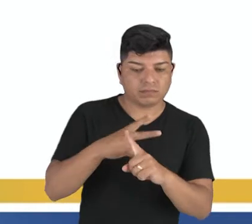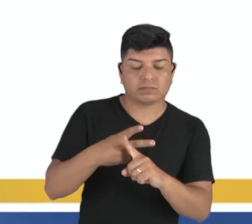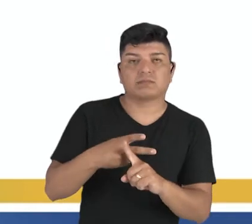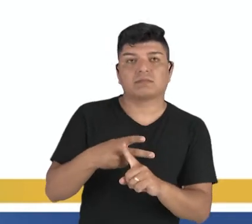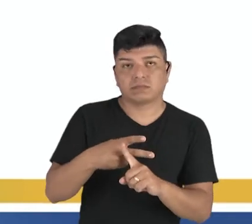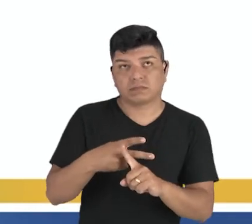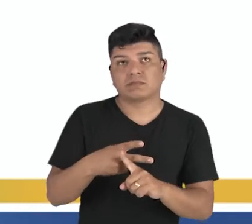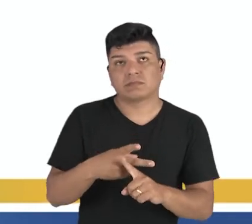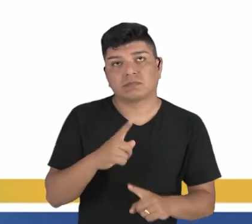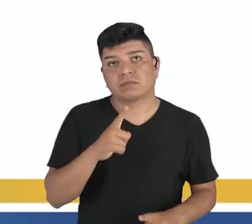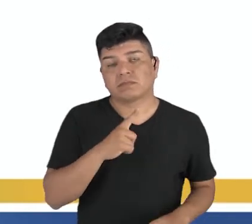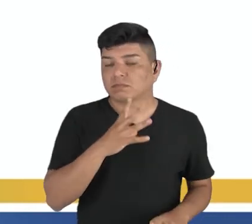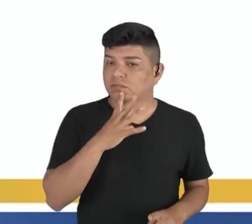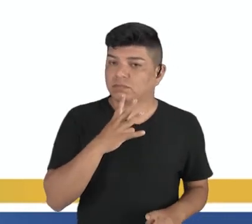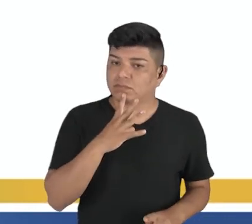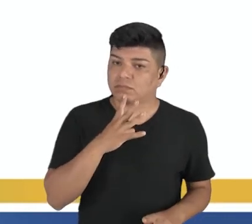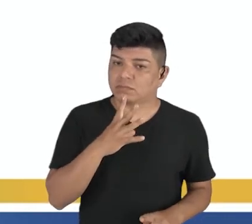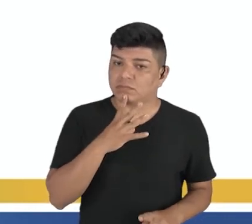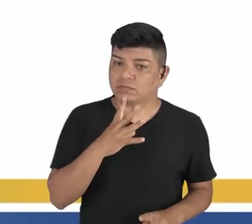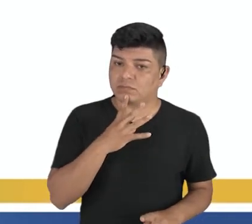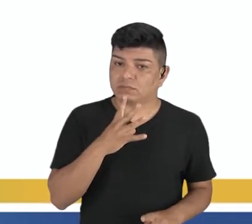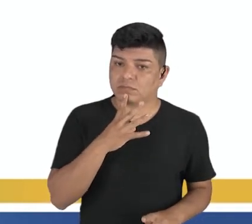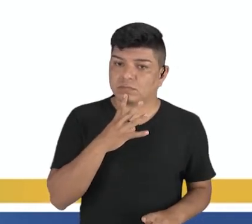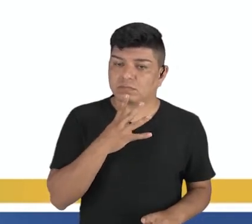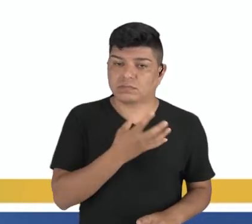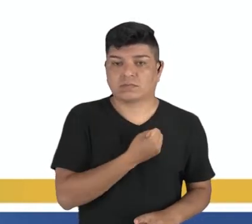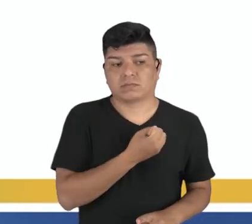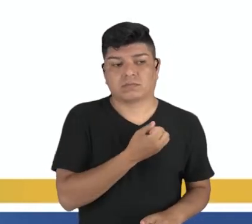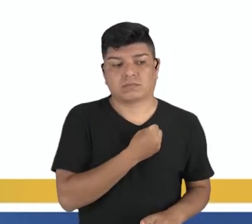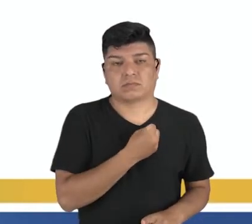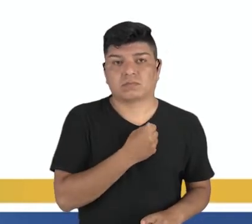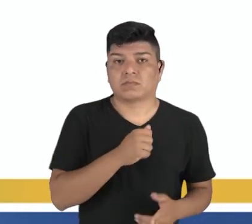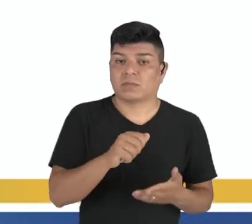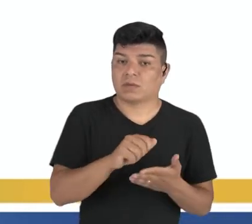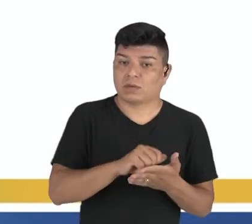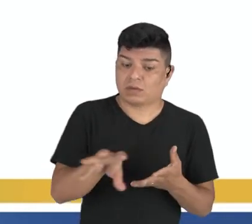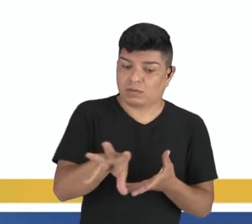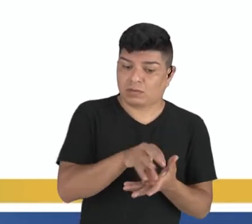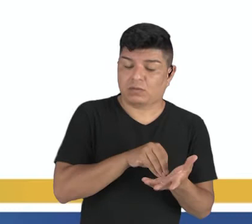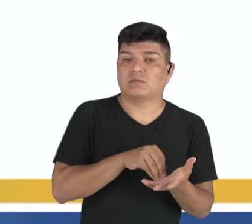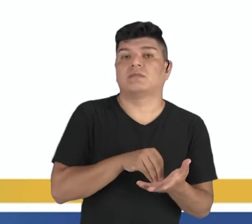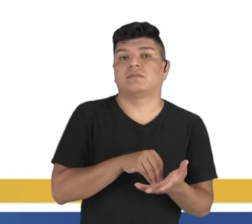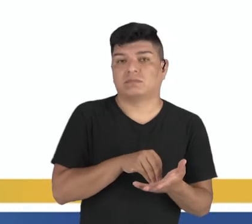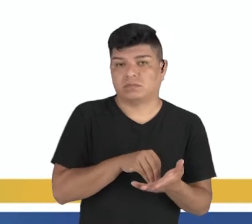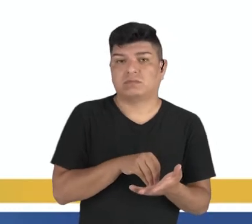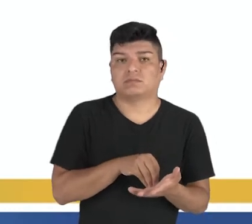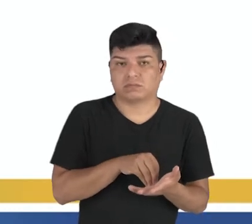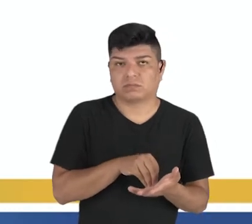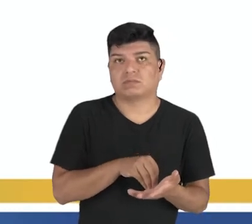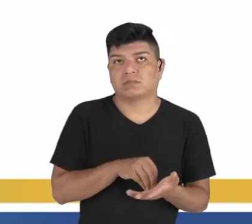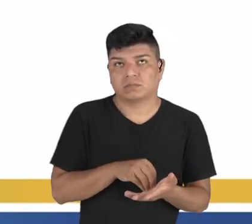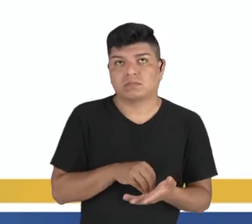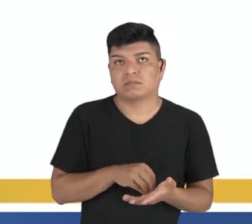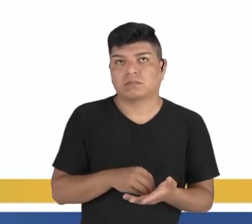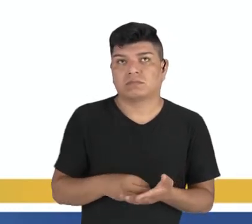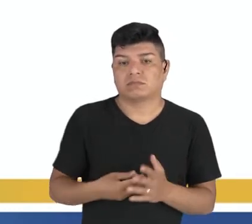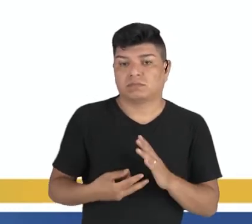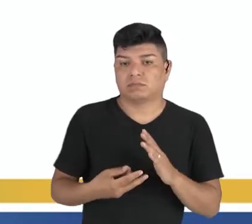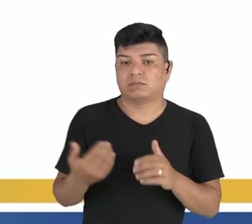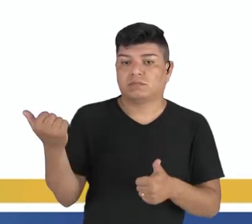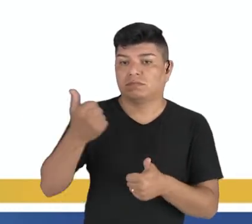dobro. Então nós desconhecemos esse número, então nós vamos transcrever ele ou escrever, representar ele através do